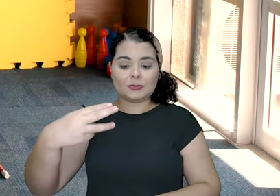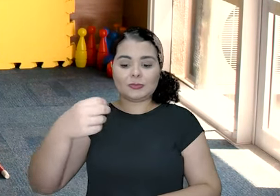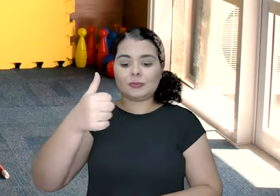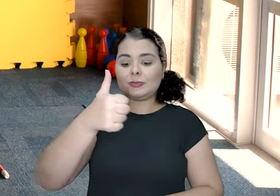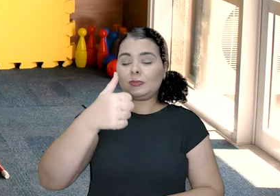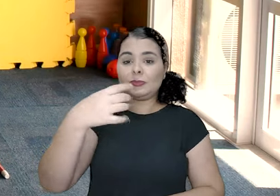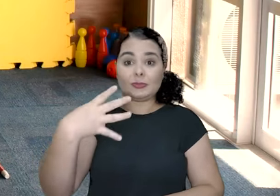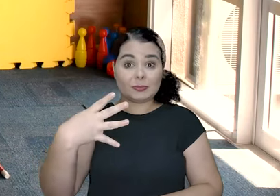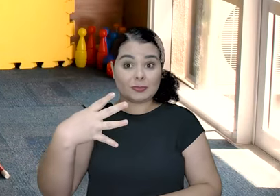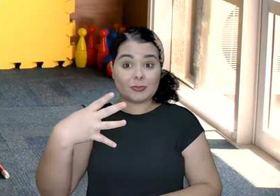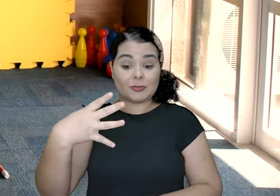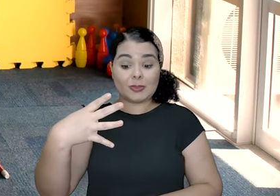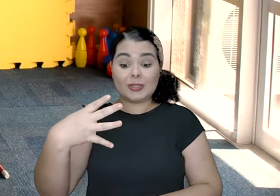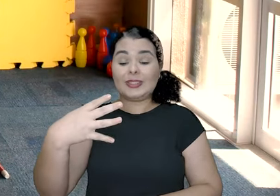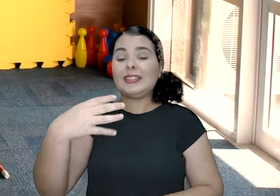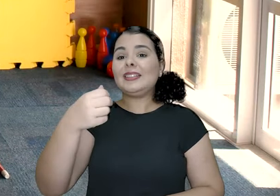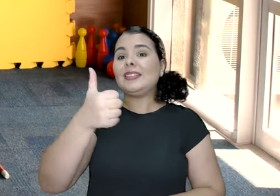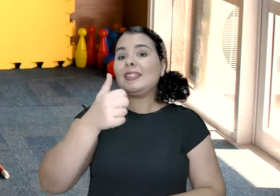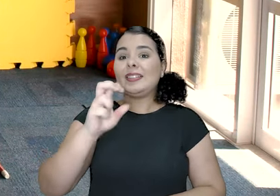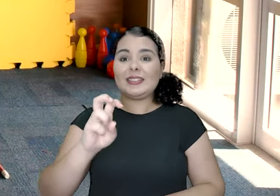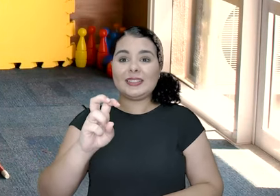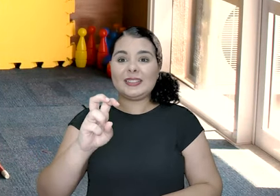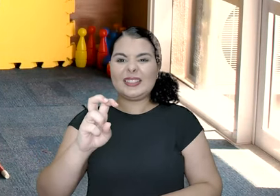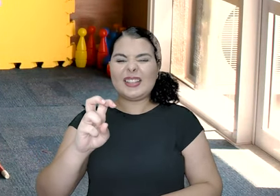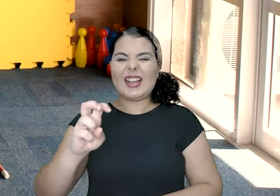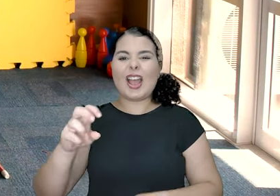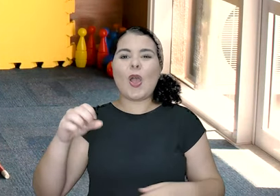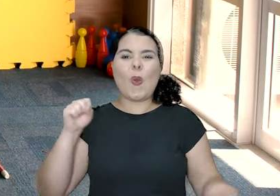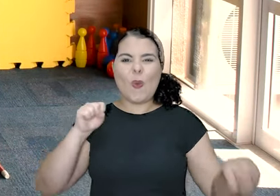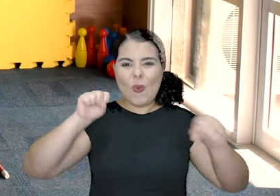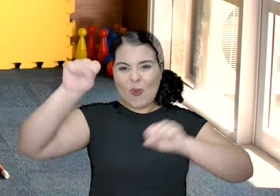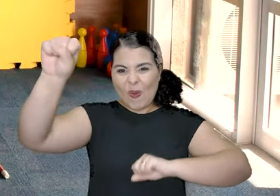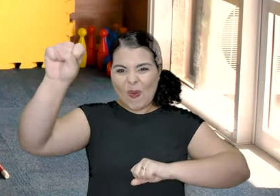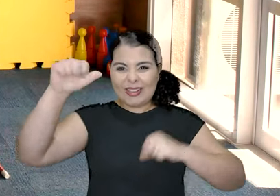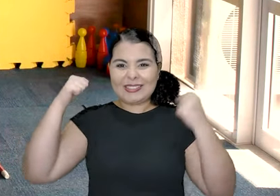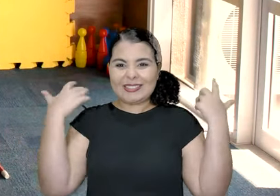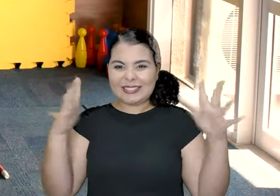ai, ai, ai, 14, ai, ai, ai, 15, uhul!